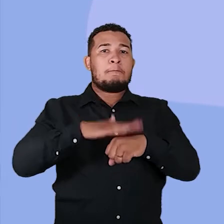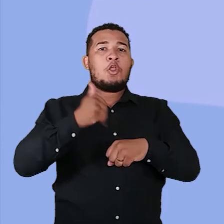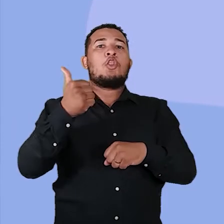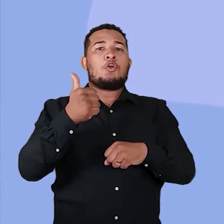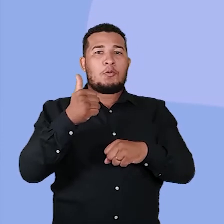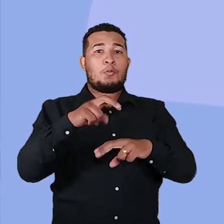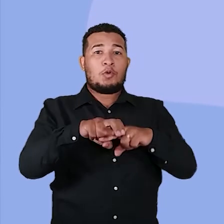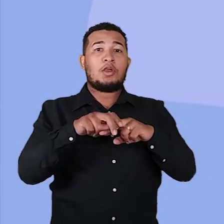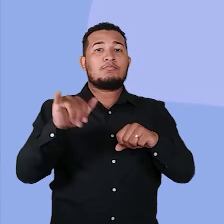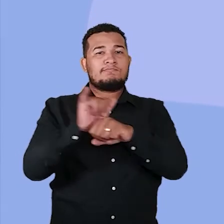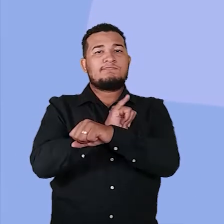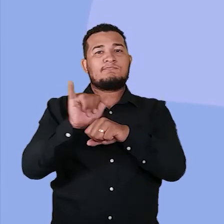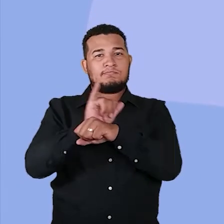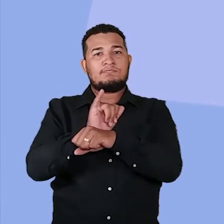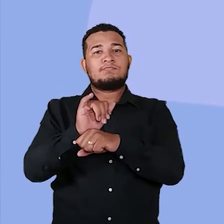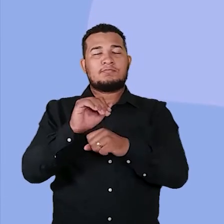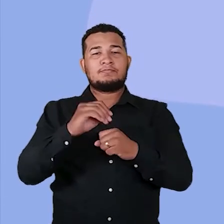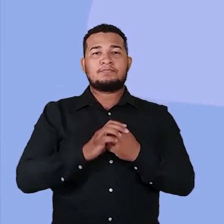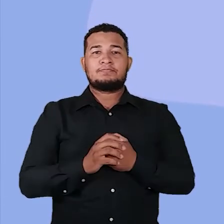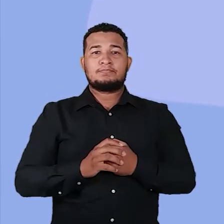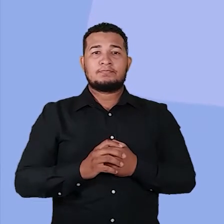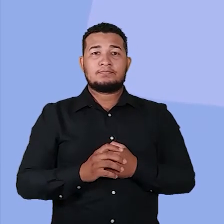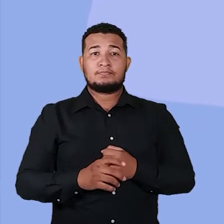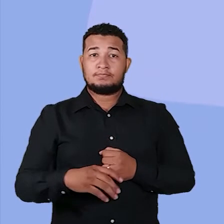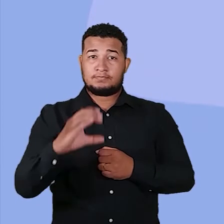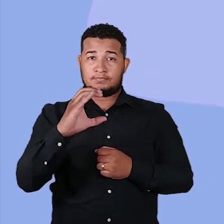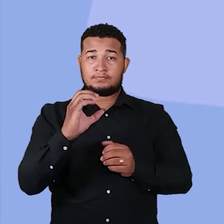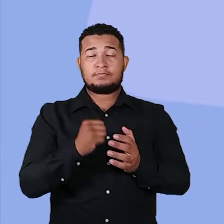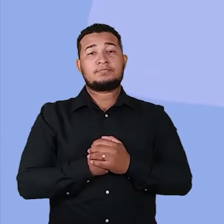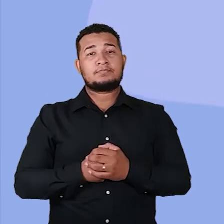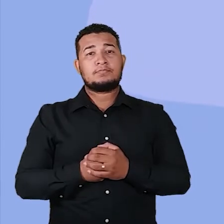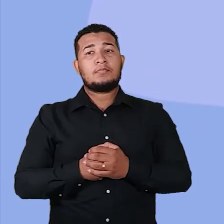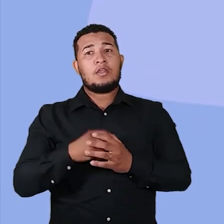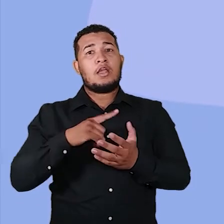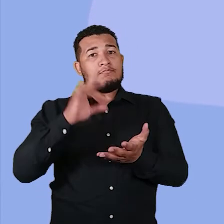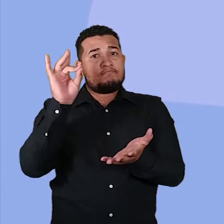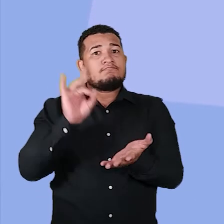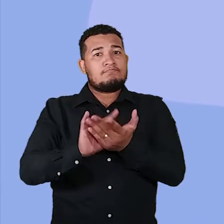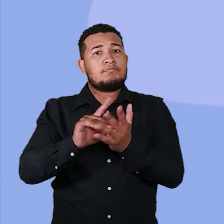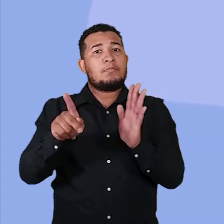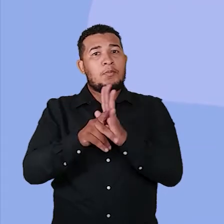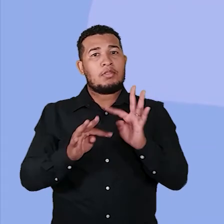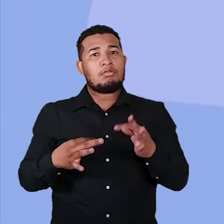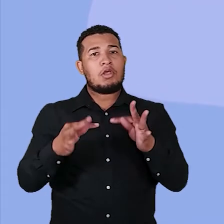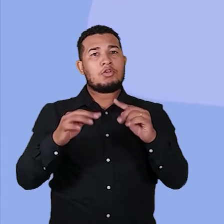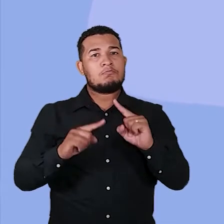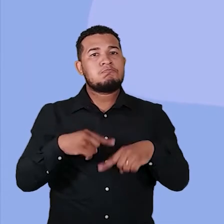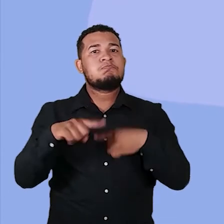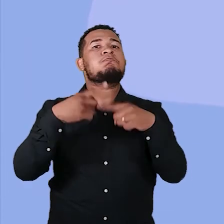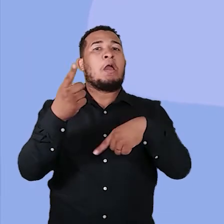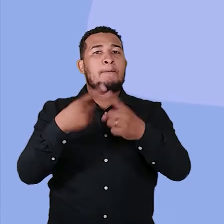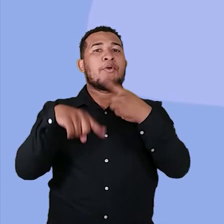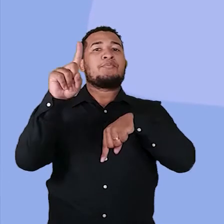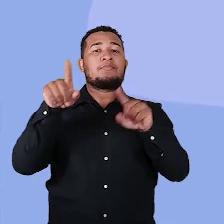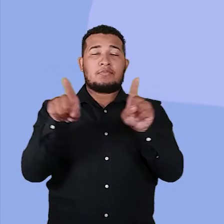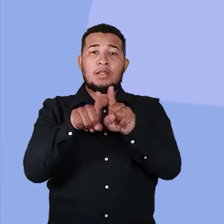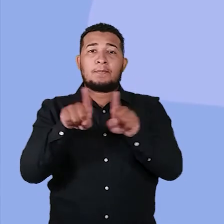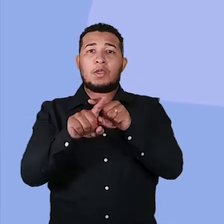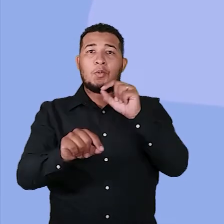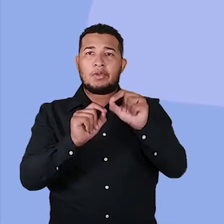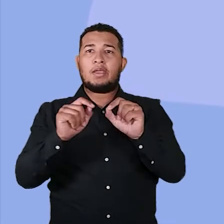e trabalho com a cibernética. Letra C: a constatação do avanço da tecnologia e